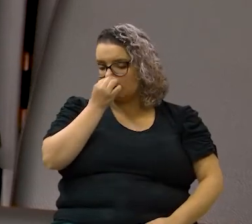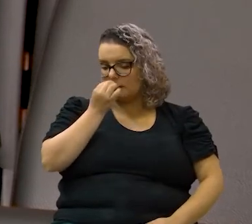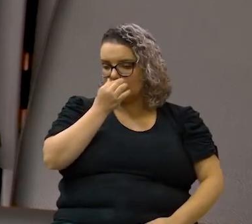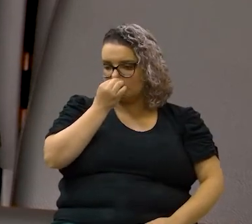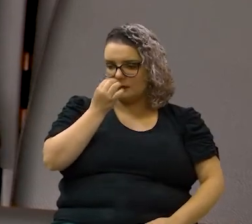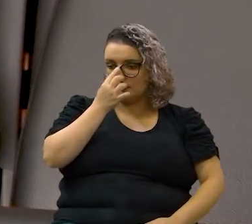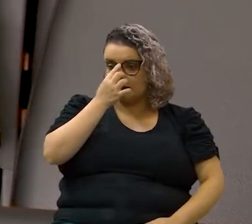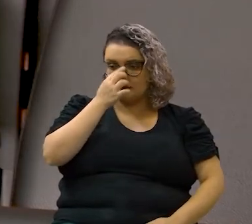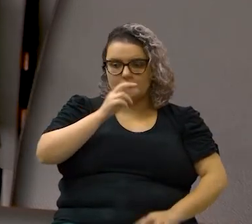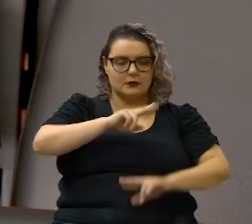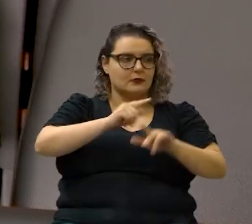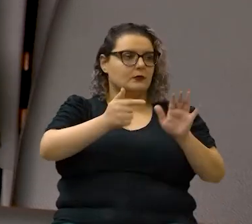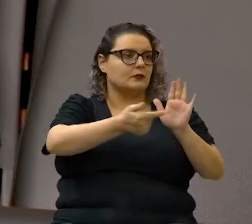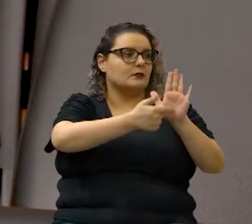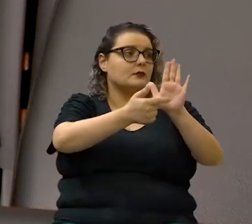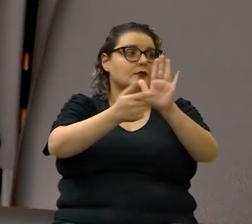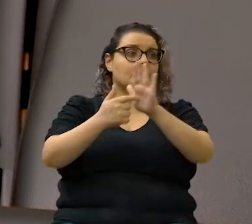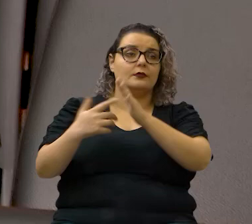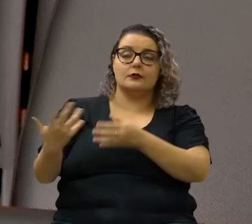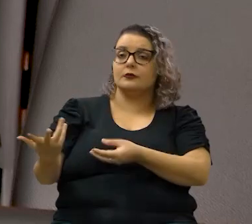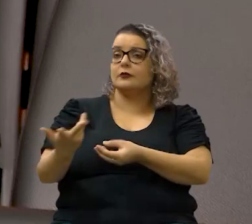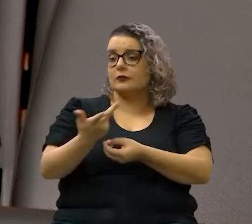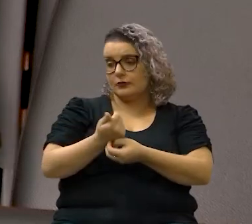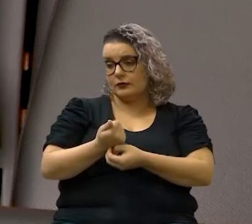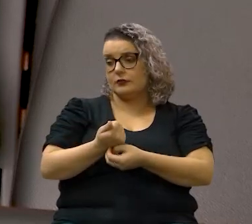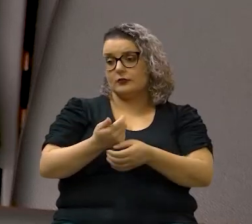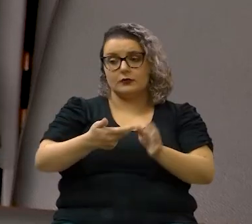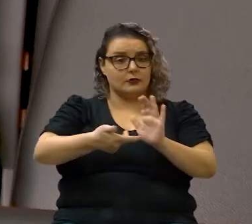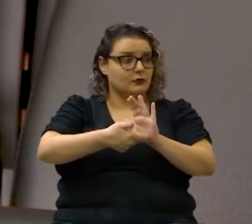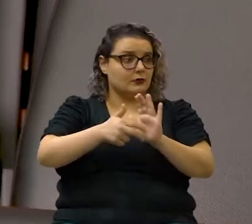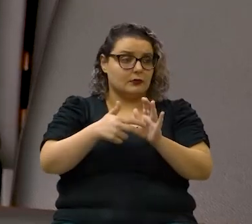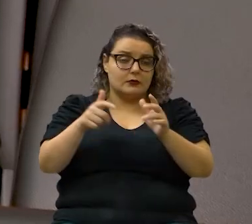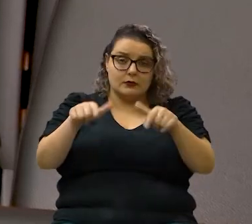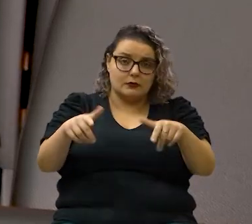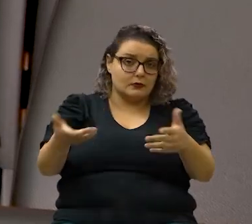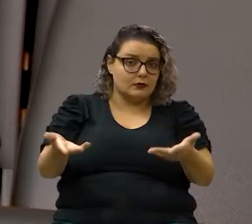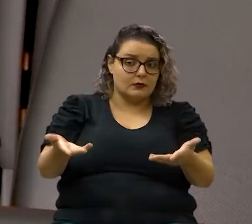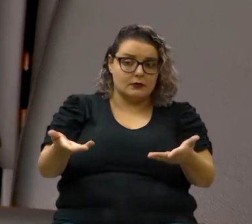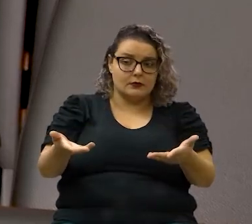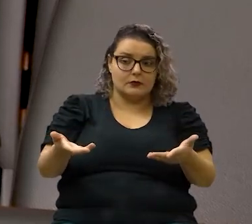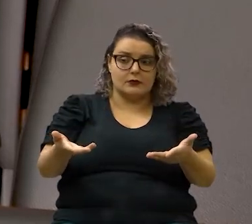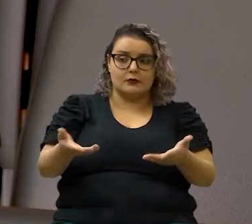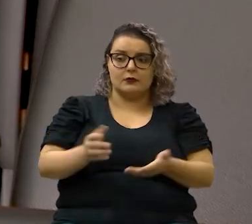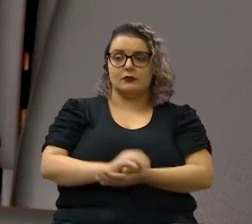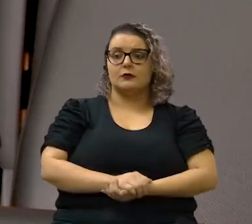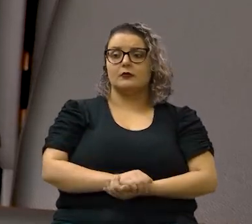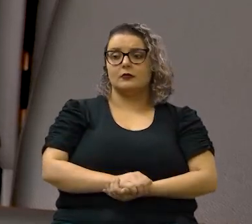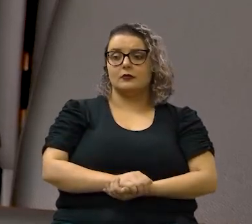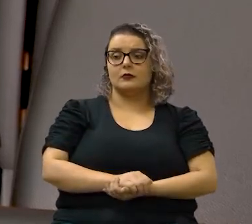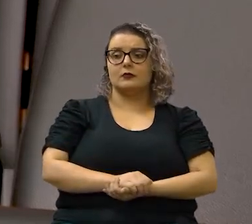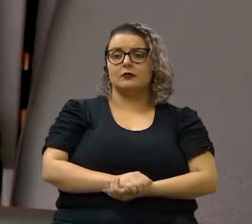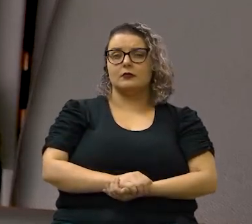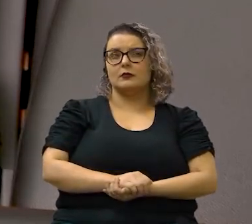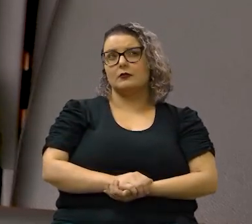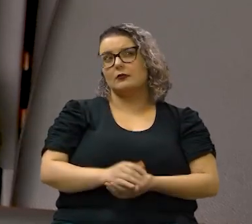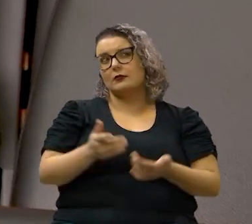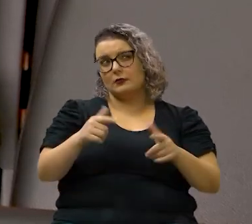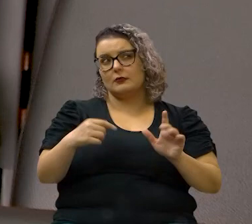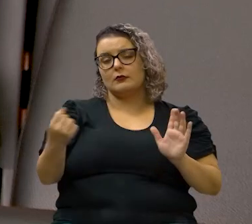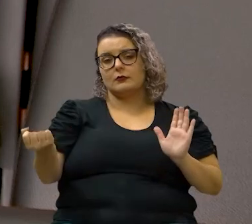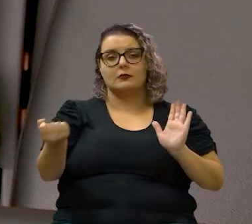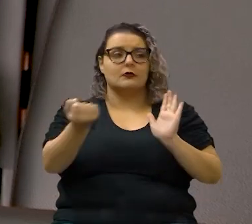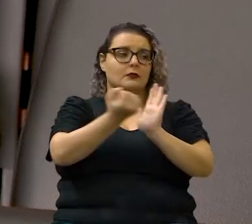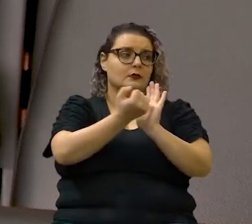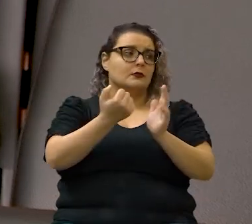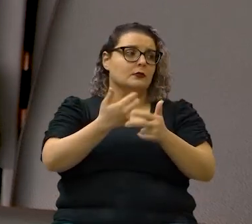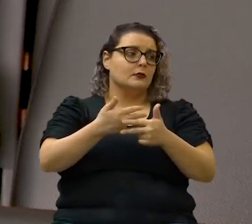aberto. Então são várias manifestações artísticas que ressignificaram aquele local. Aquele local era um local marcado, vamos dizer